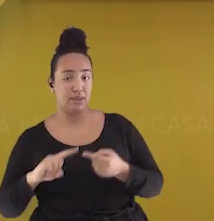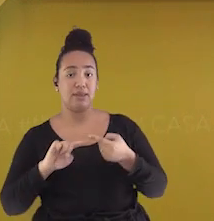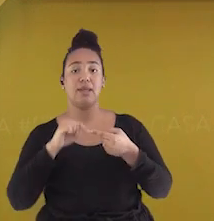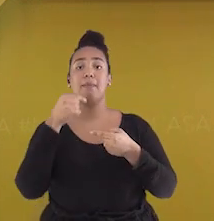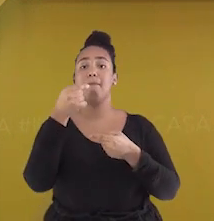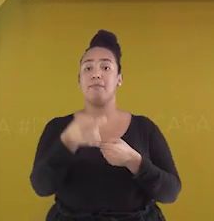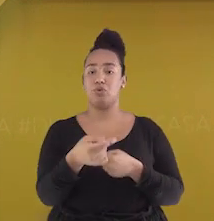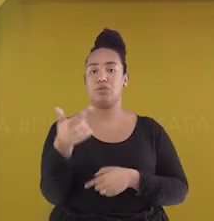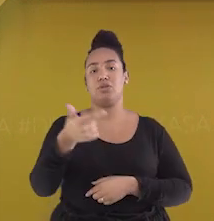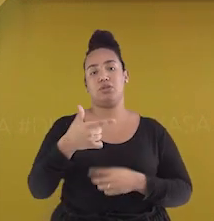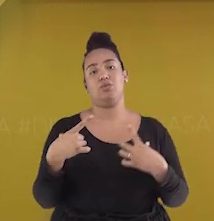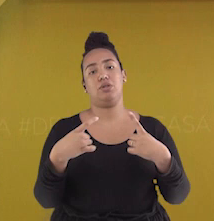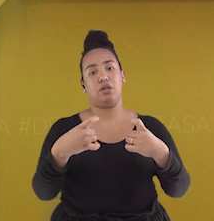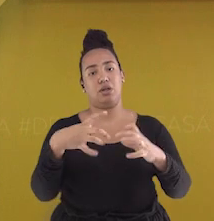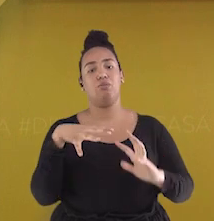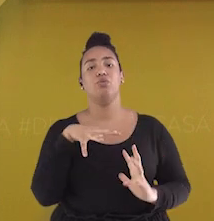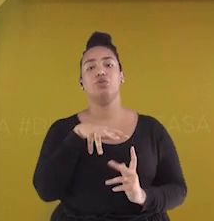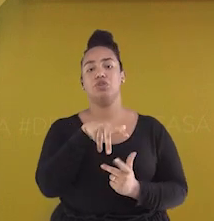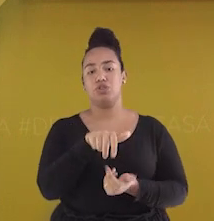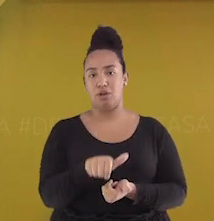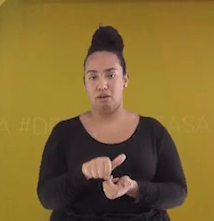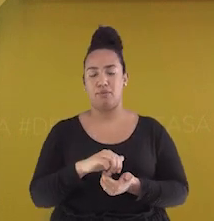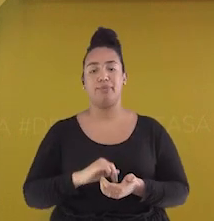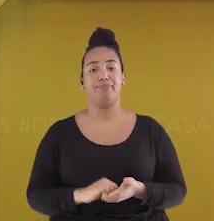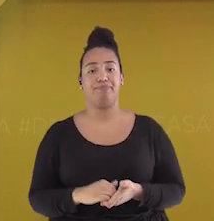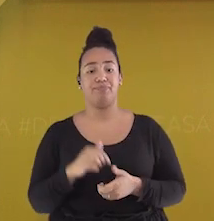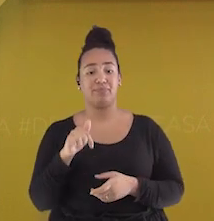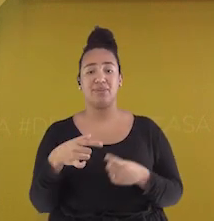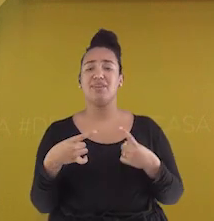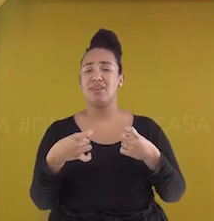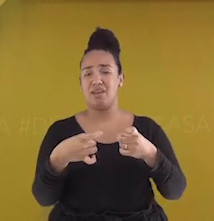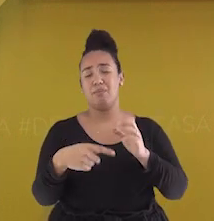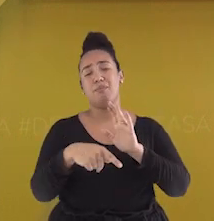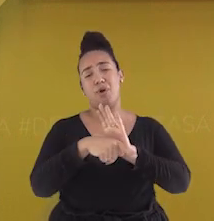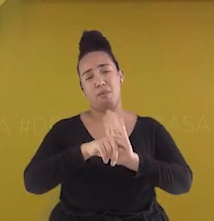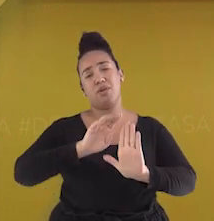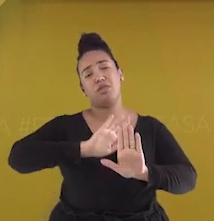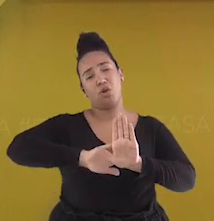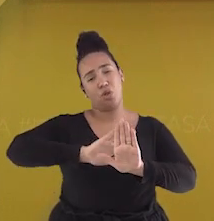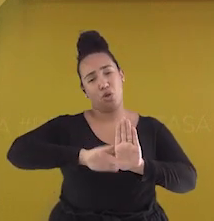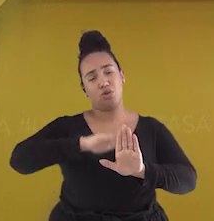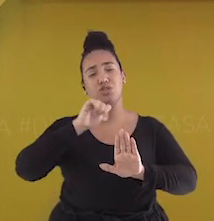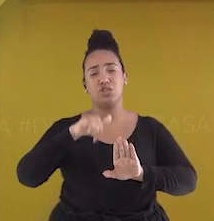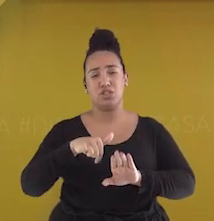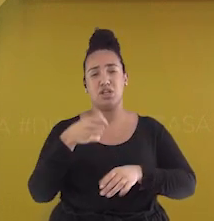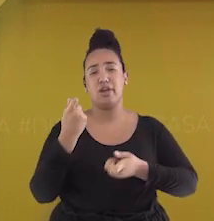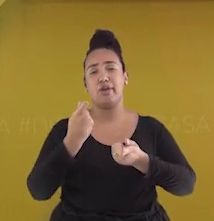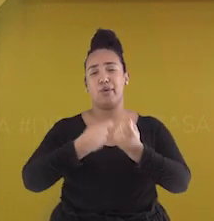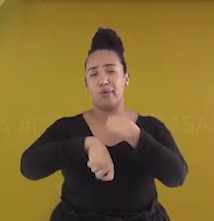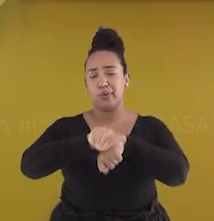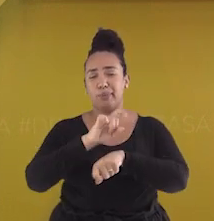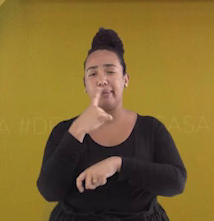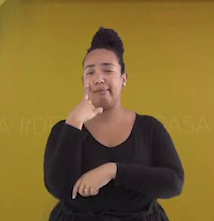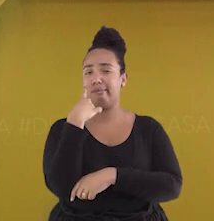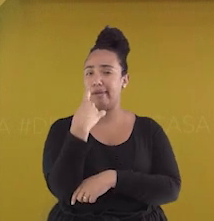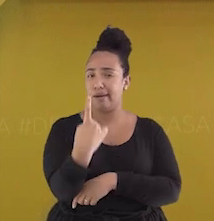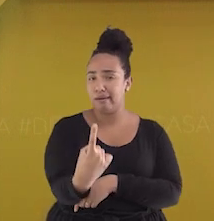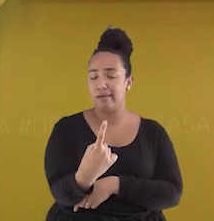Segunda Guerra Mundial. Foi uma guerra bem ideológica mesmo, de grandes interesses